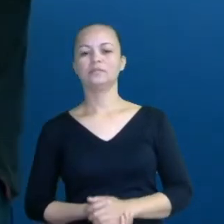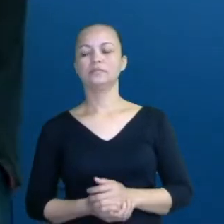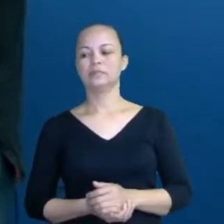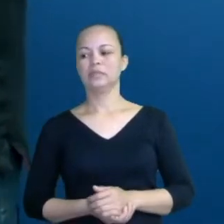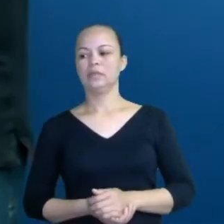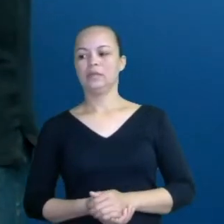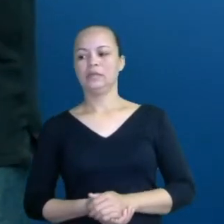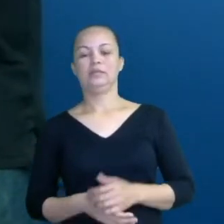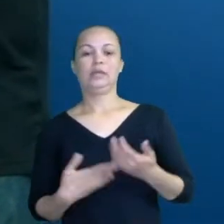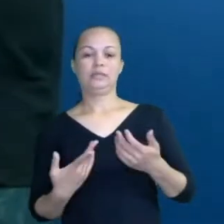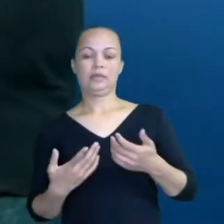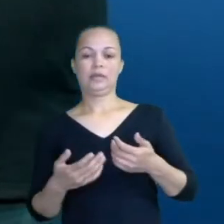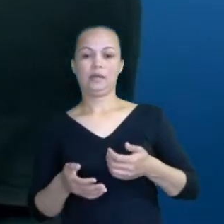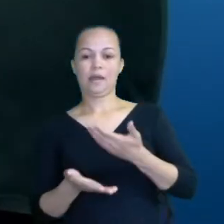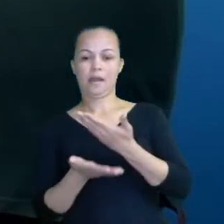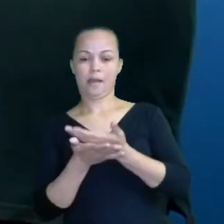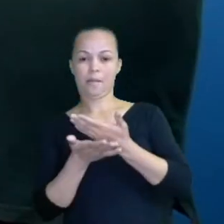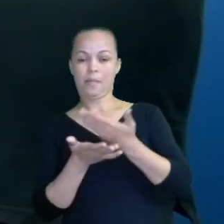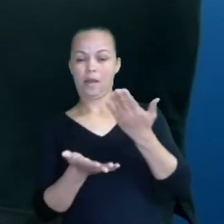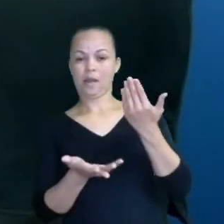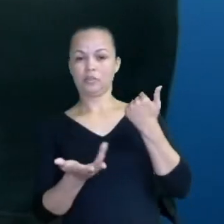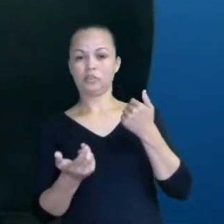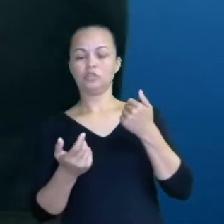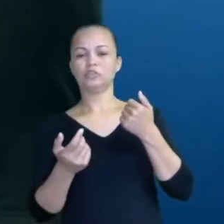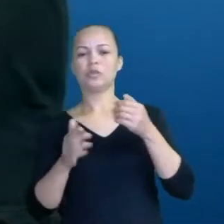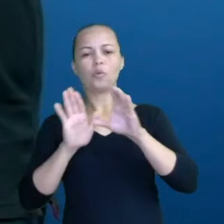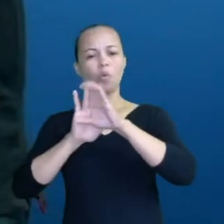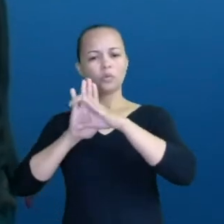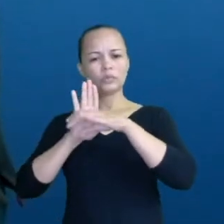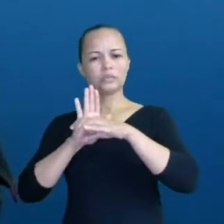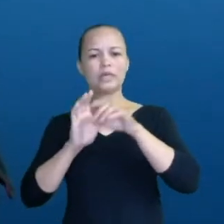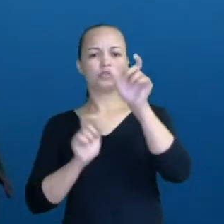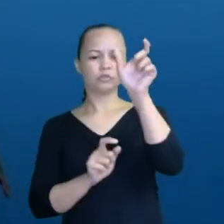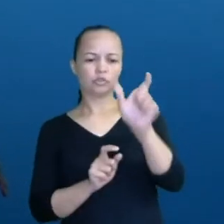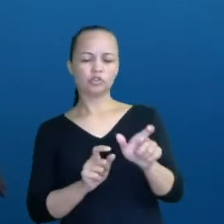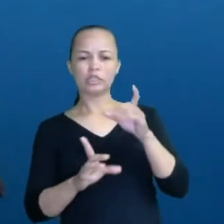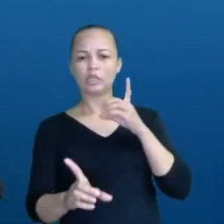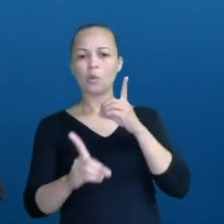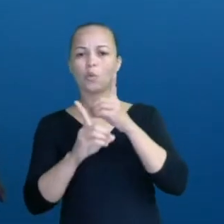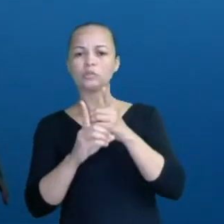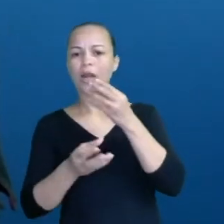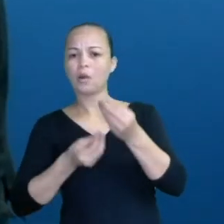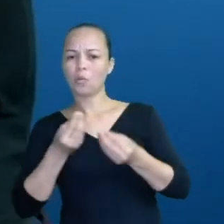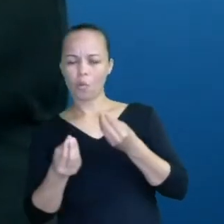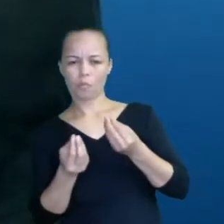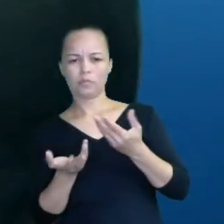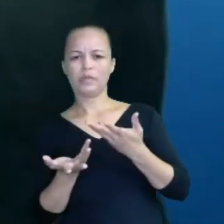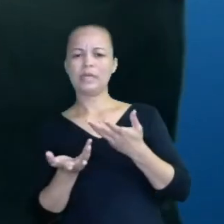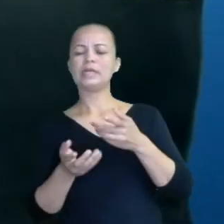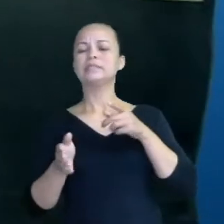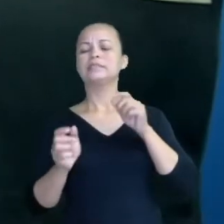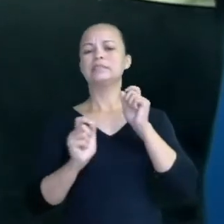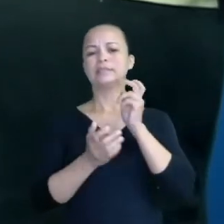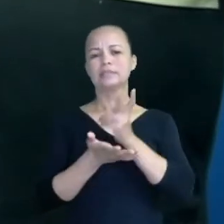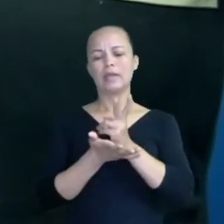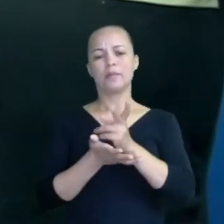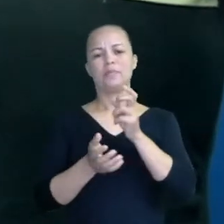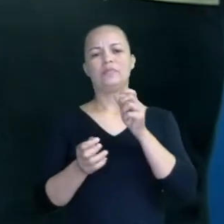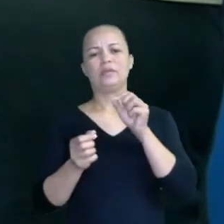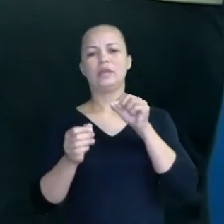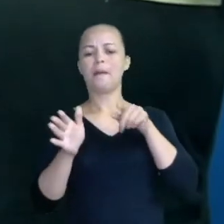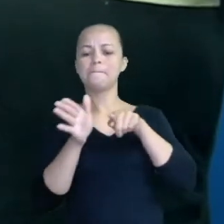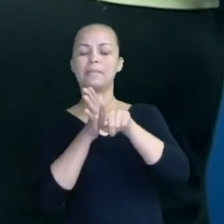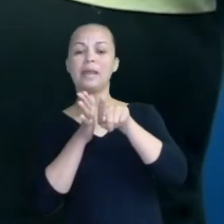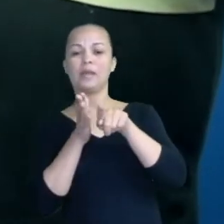Nessa primeira parte da aula, nós estudamos o conceito de sujeito e como encontrá-lo, ou seja, sempre fazendo a pergunta quem ao